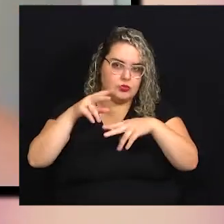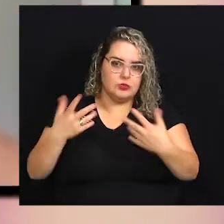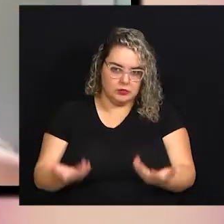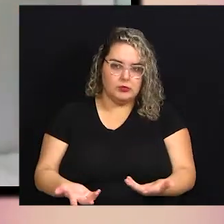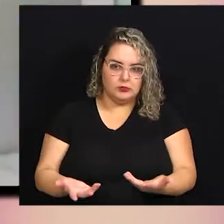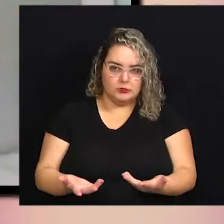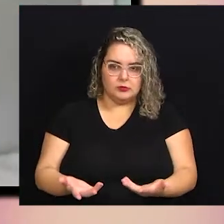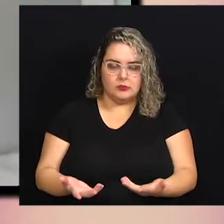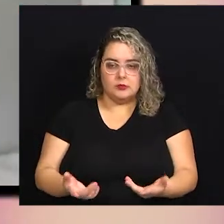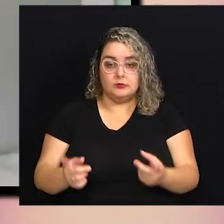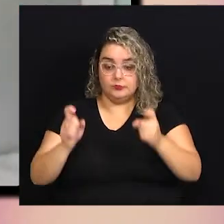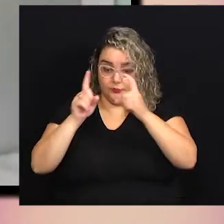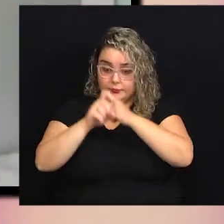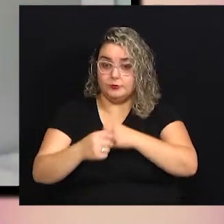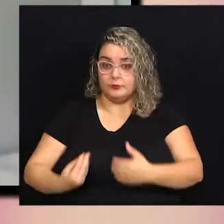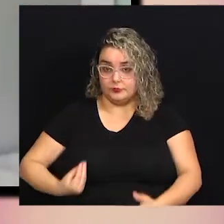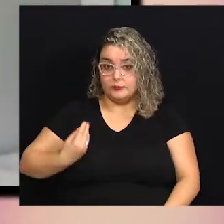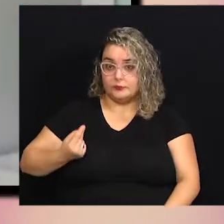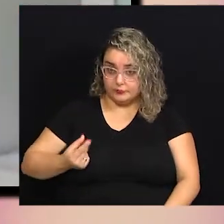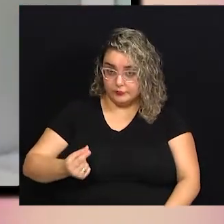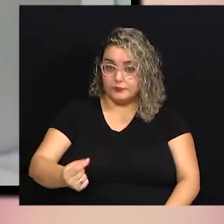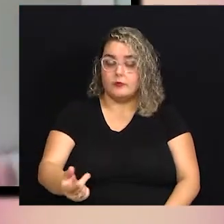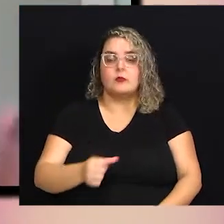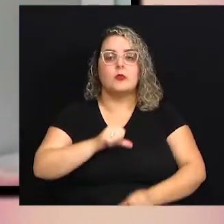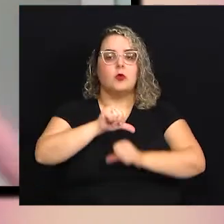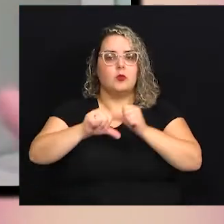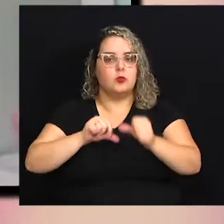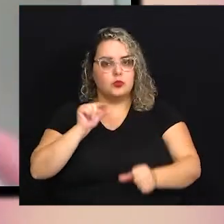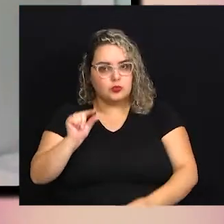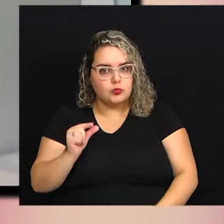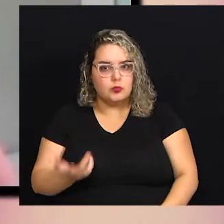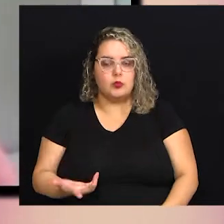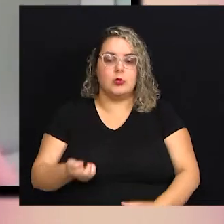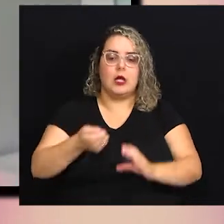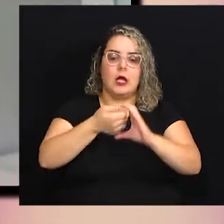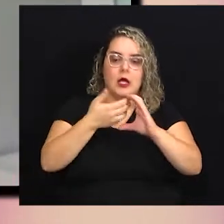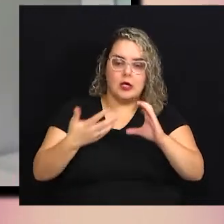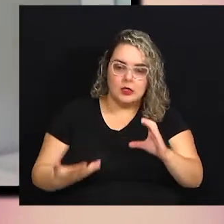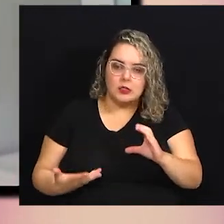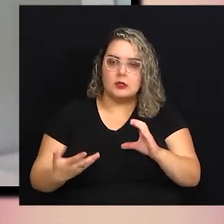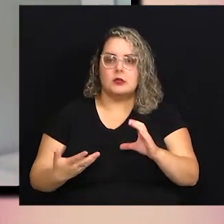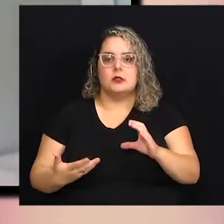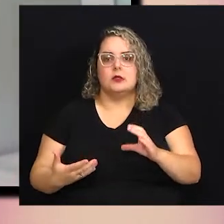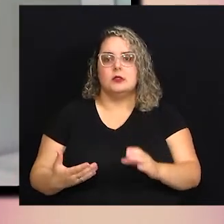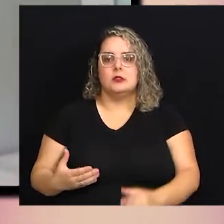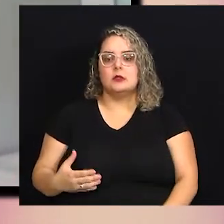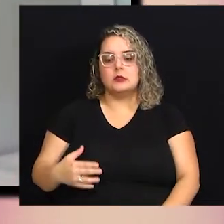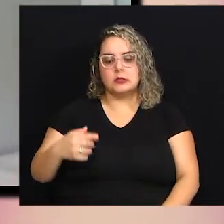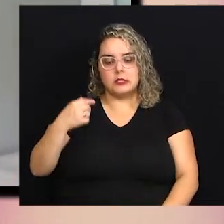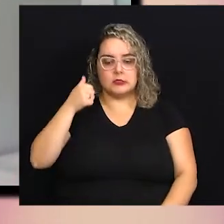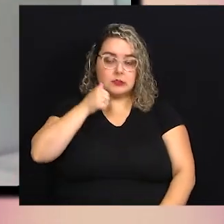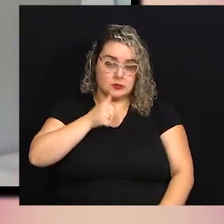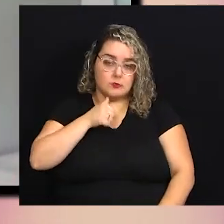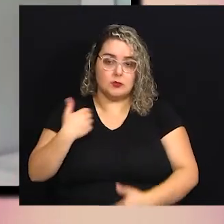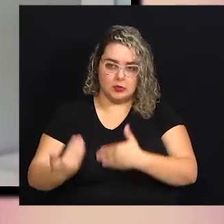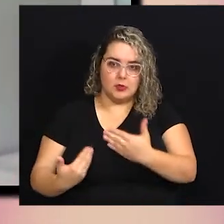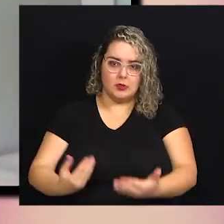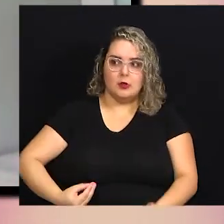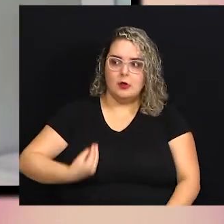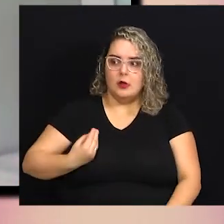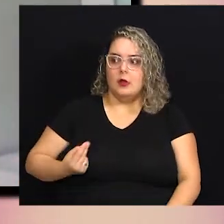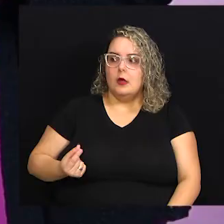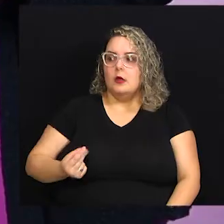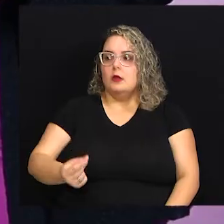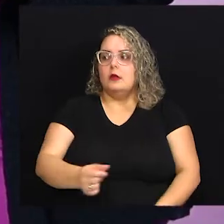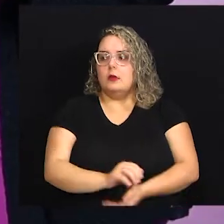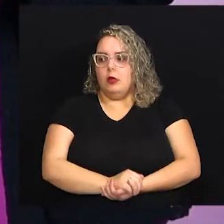isso, a prevenção dessas complicações ao longo da vida. Então, muda um pouco a característica clínica dessas mulheres ao longo da